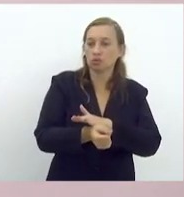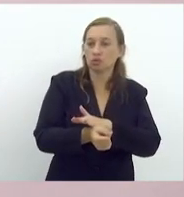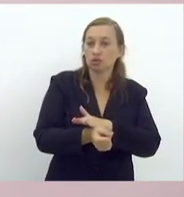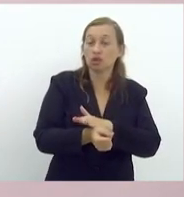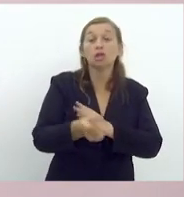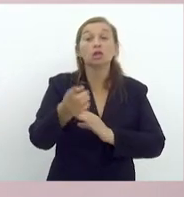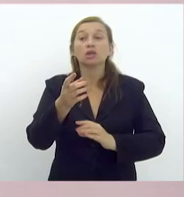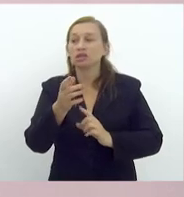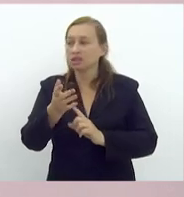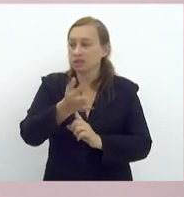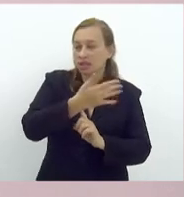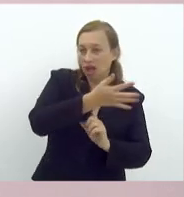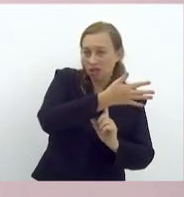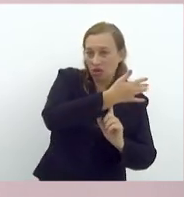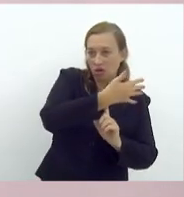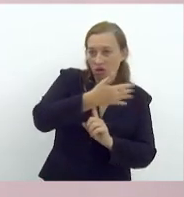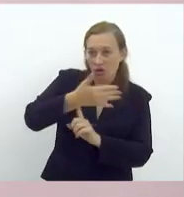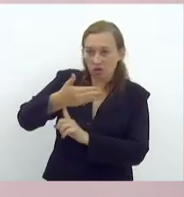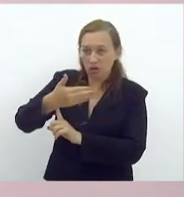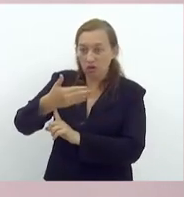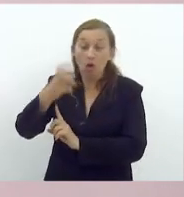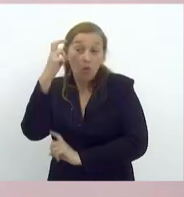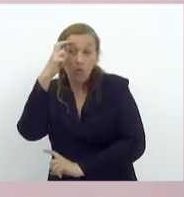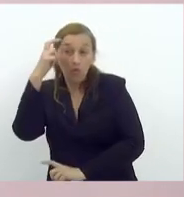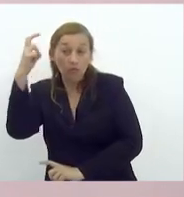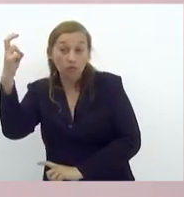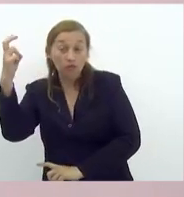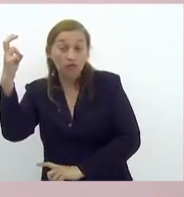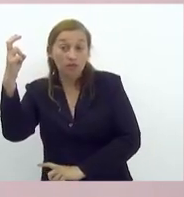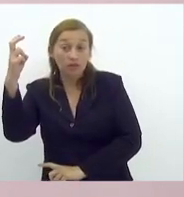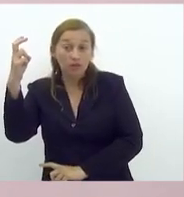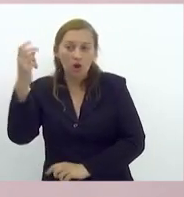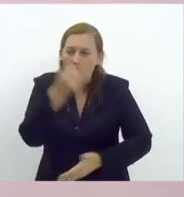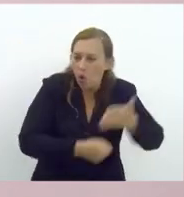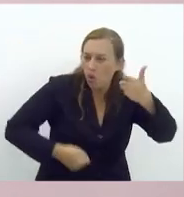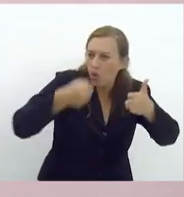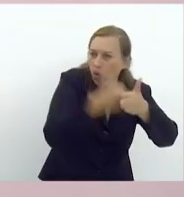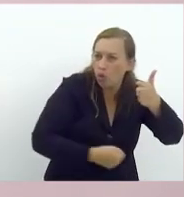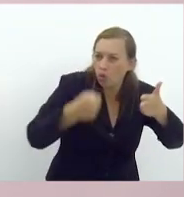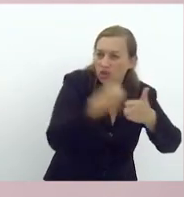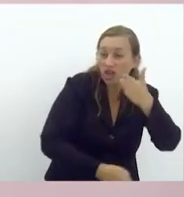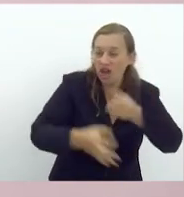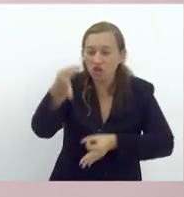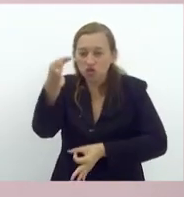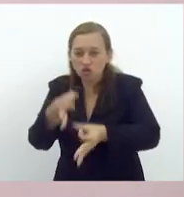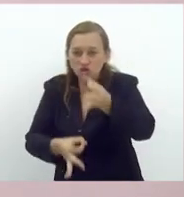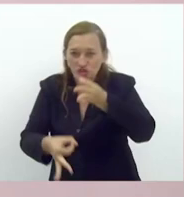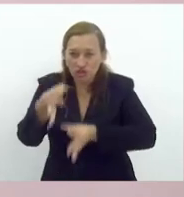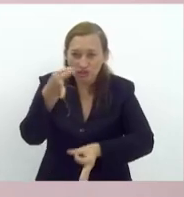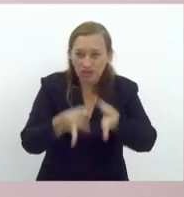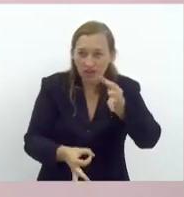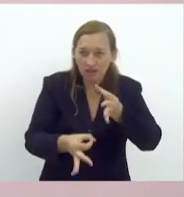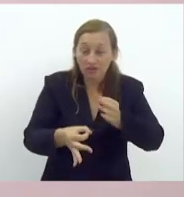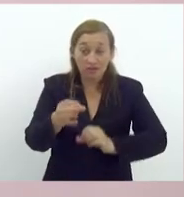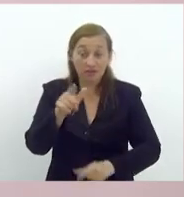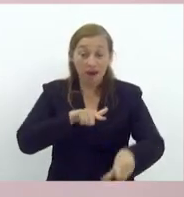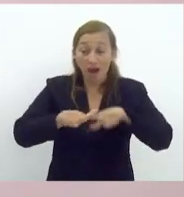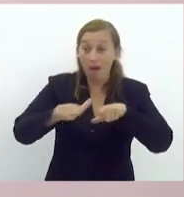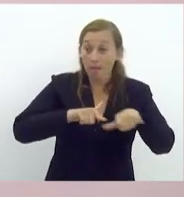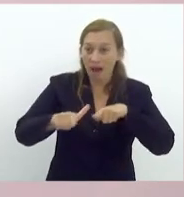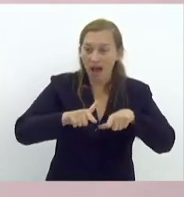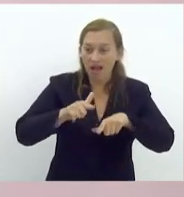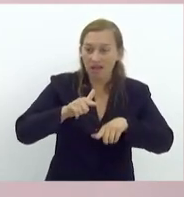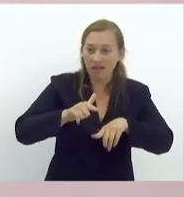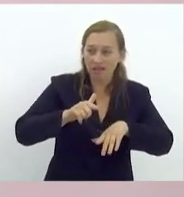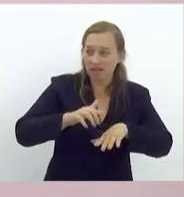tecnológico cultura luta Justiça emprego e